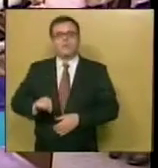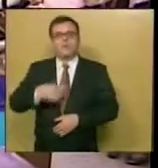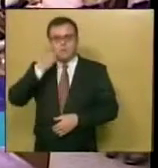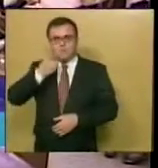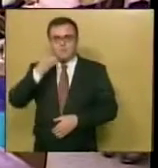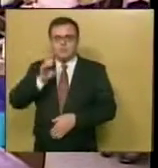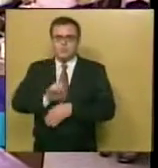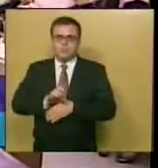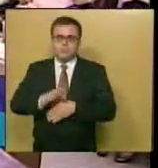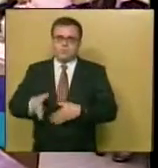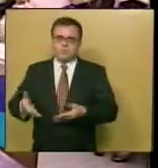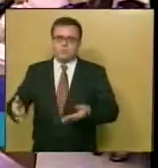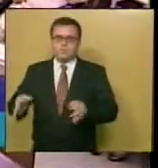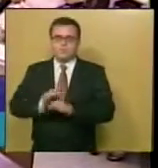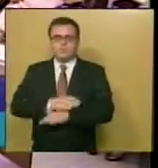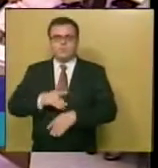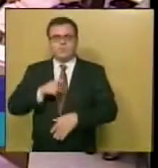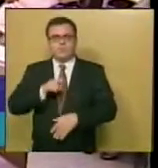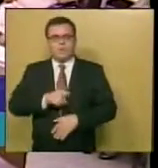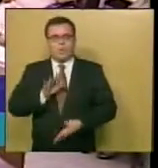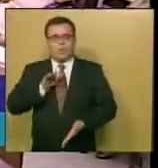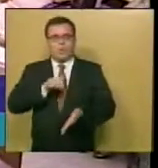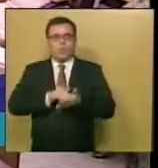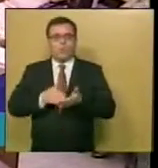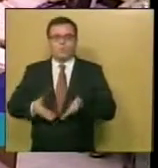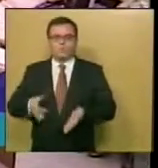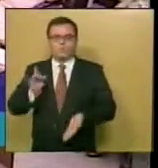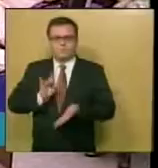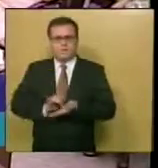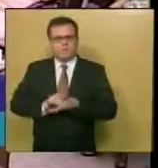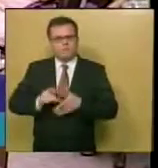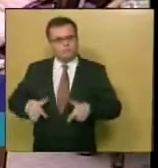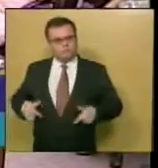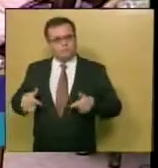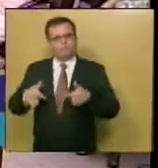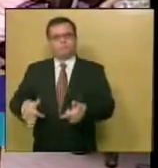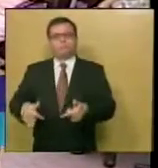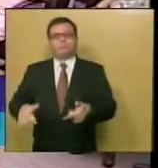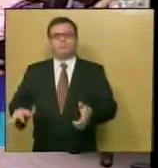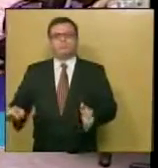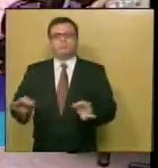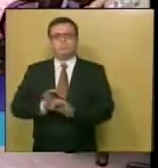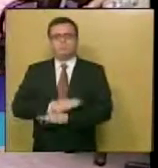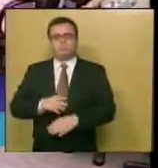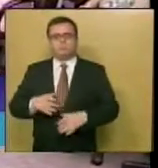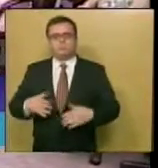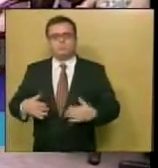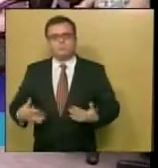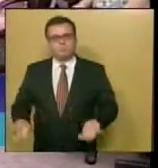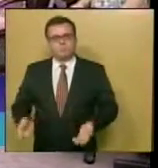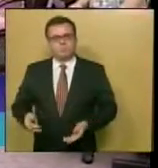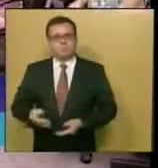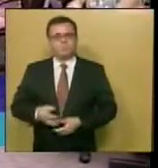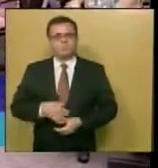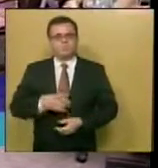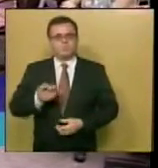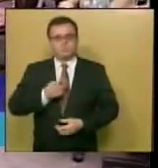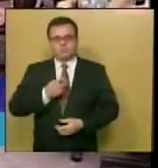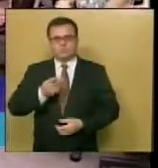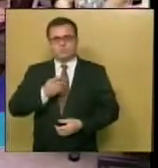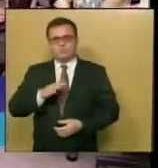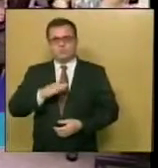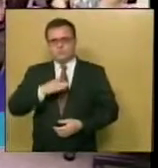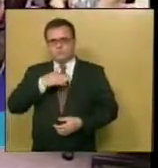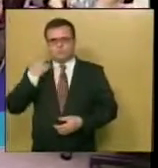tendo sido estas as suas últimas e incompletas legislaturas. Quando ambos foram assassinados,